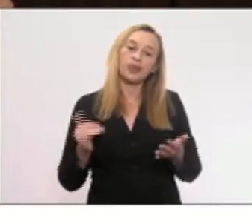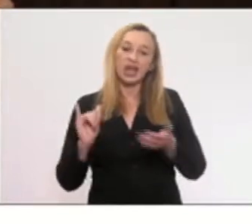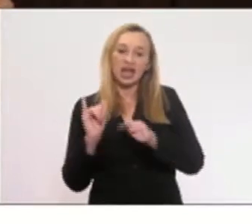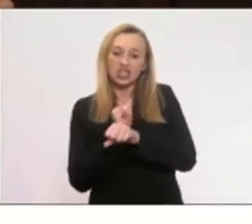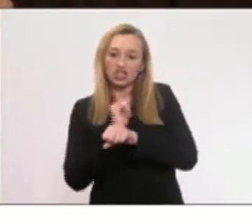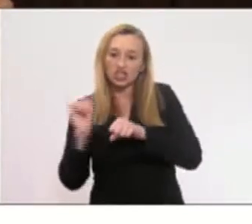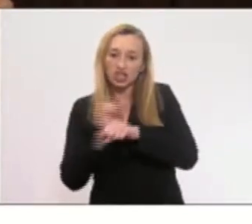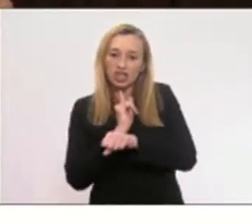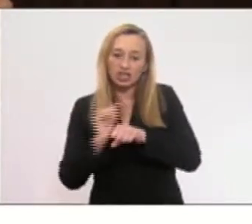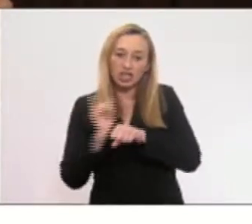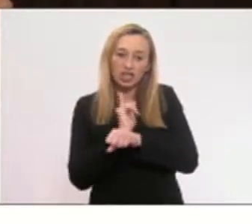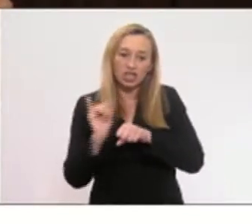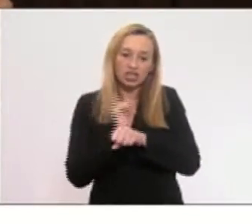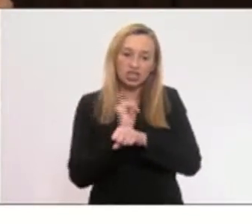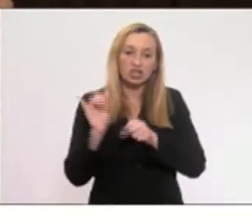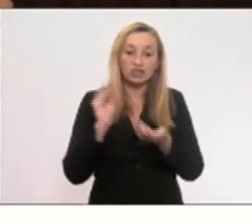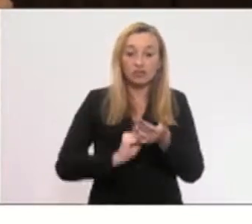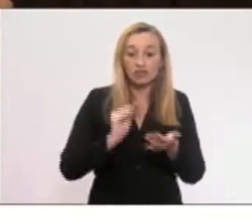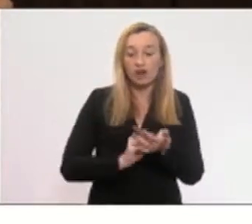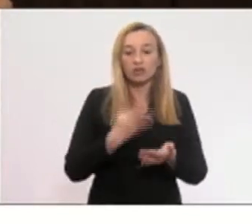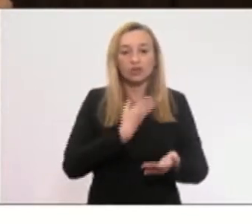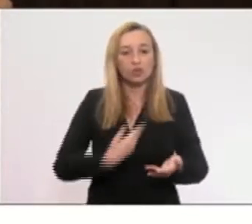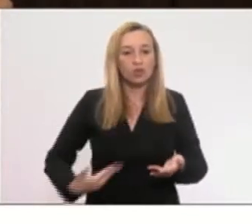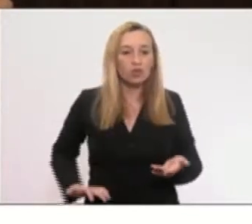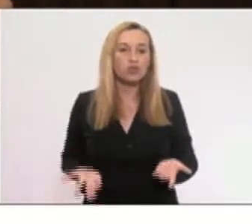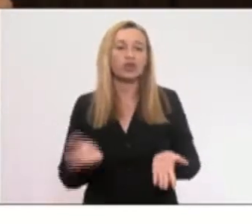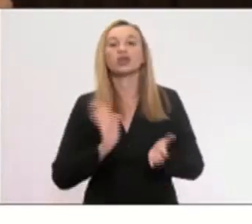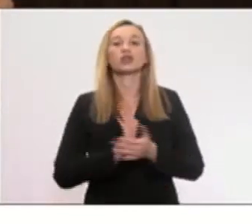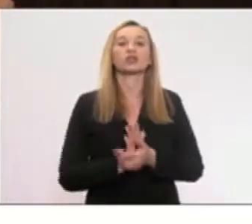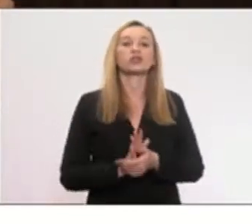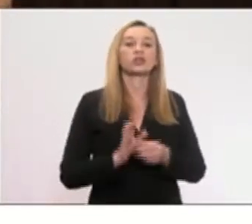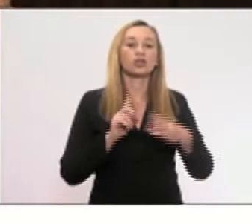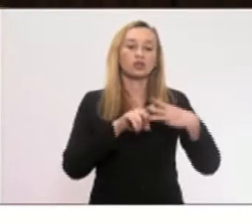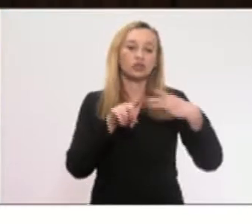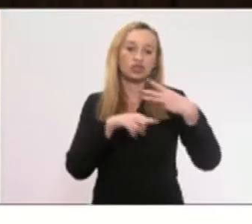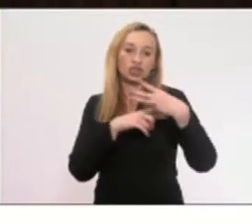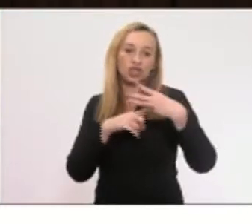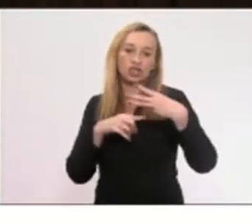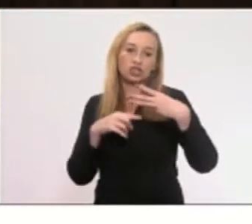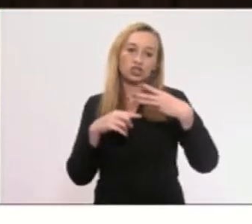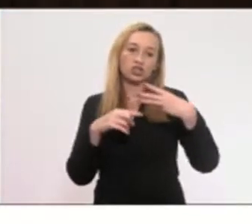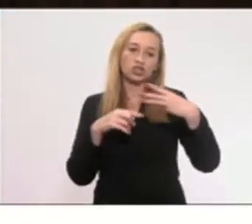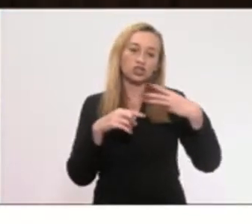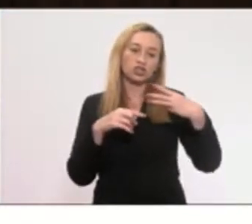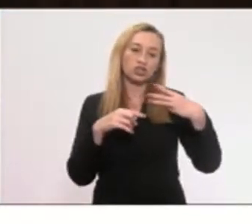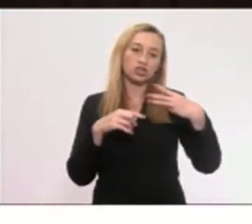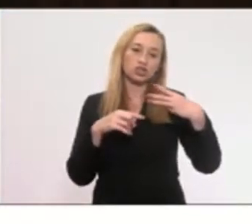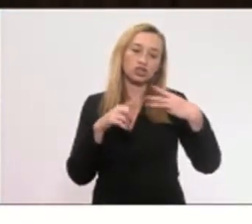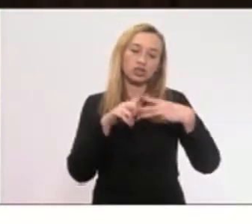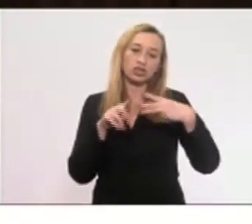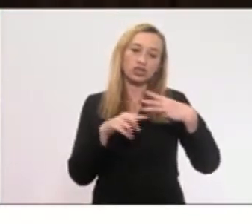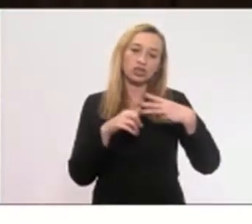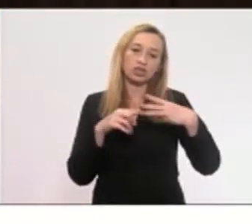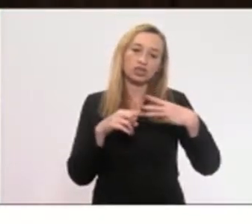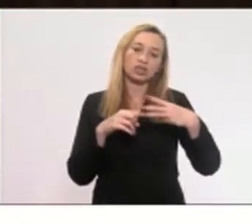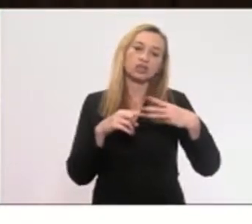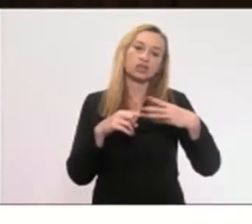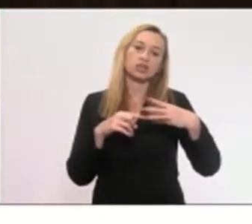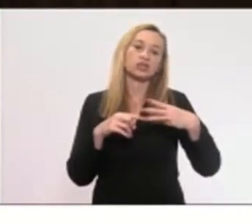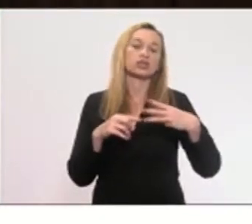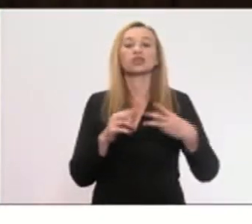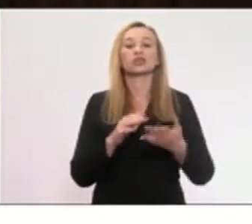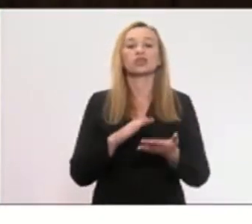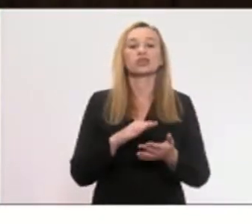de desgoverno, que se intensifica nos 3 níveis e que a gente precisa denunciar, porque